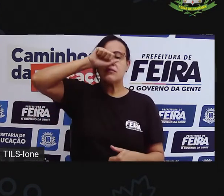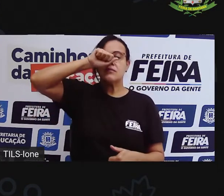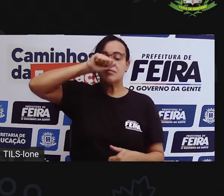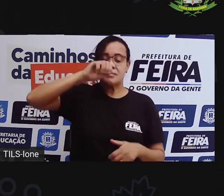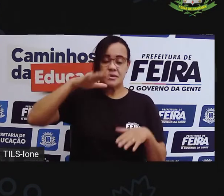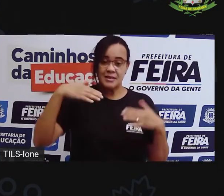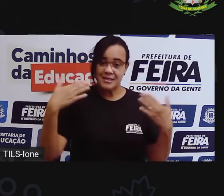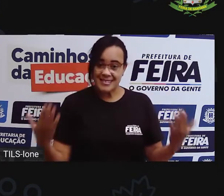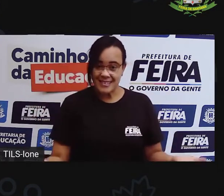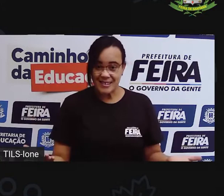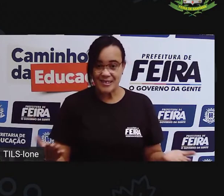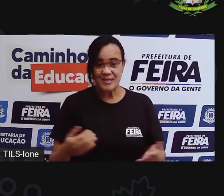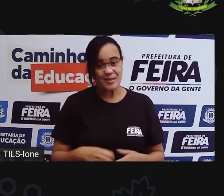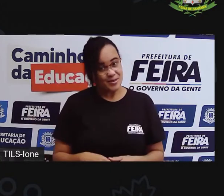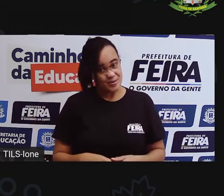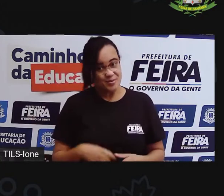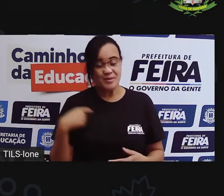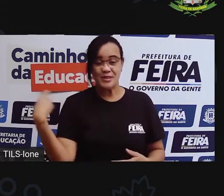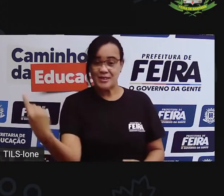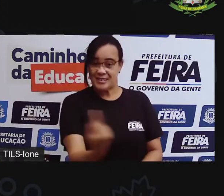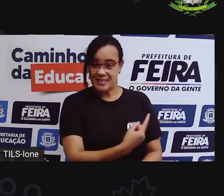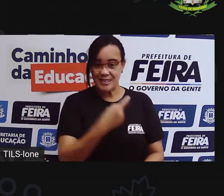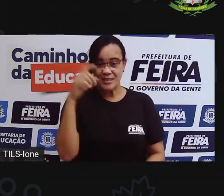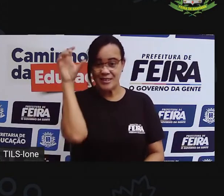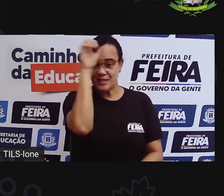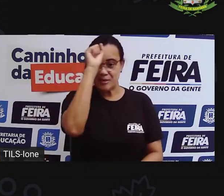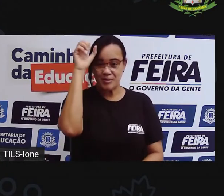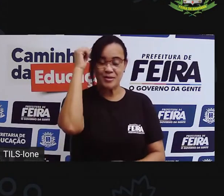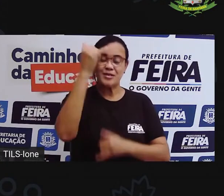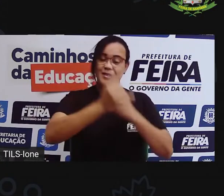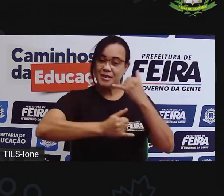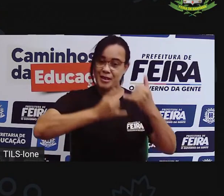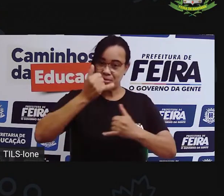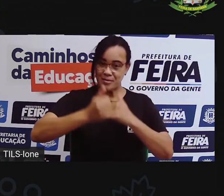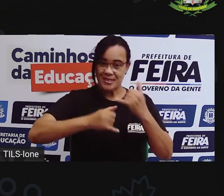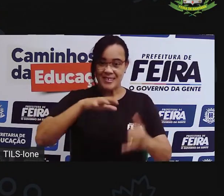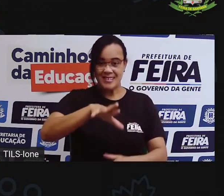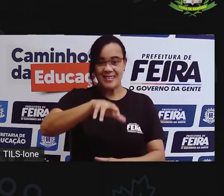Então, meninada, a gente aprendeu até a brincar com o ar, não foi?